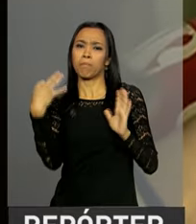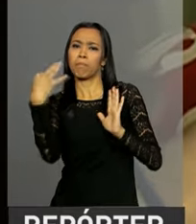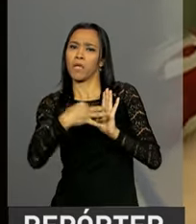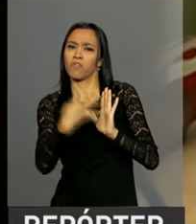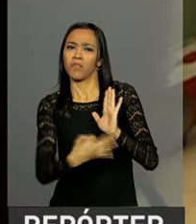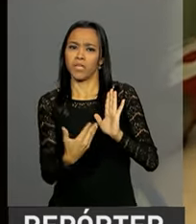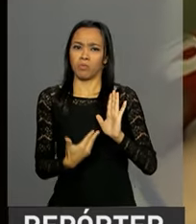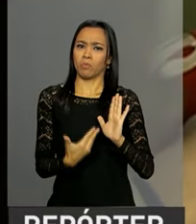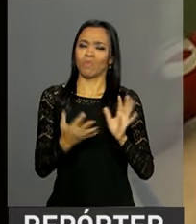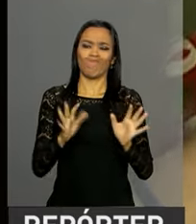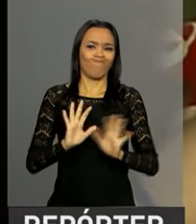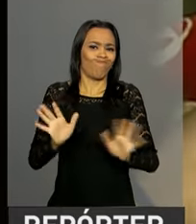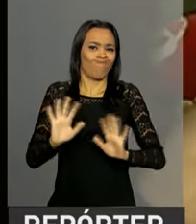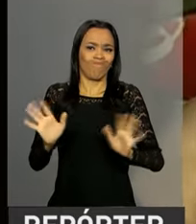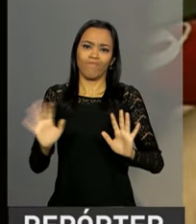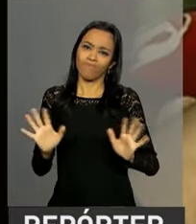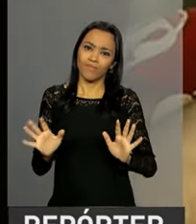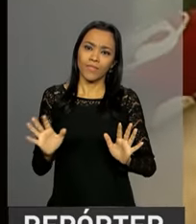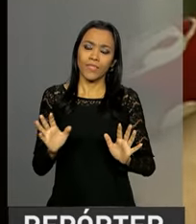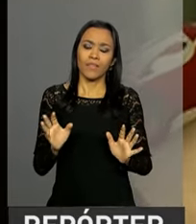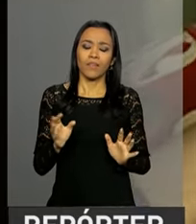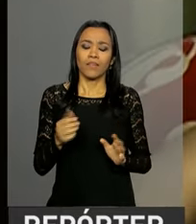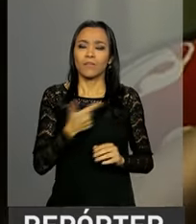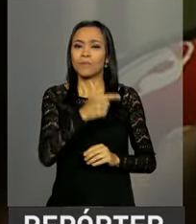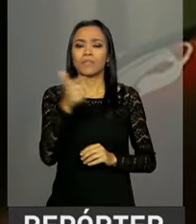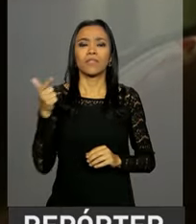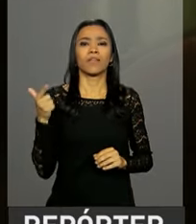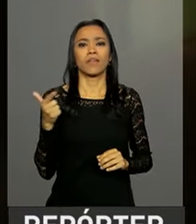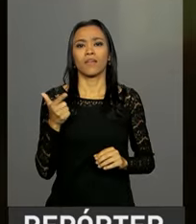perfeita, não existe nada que